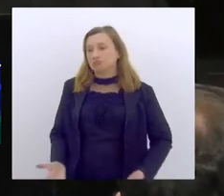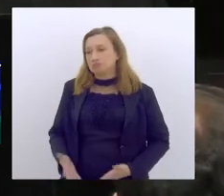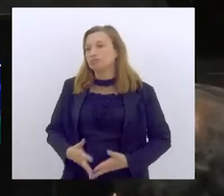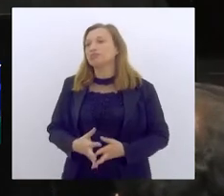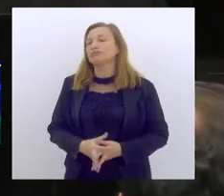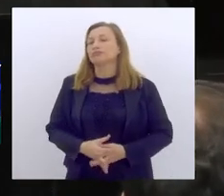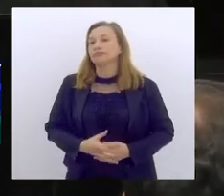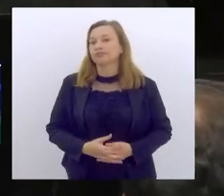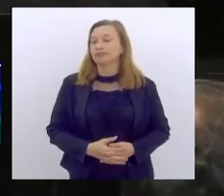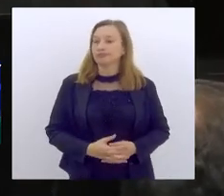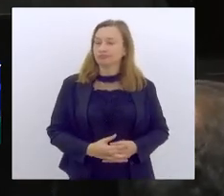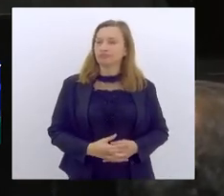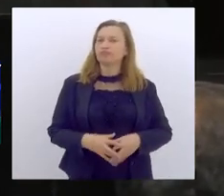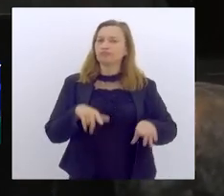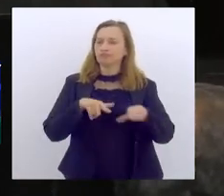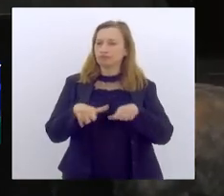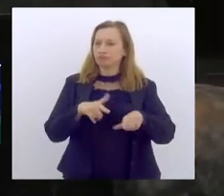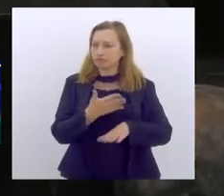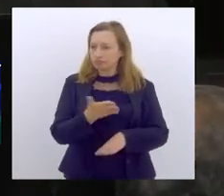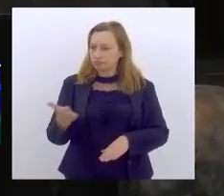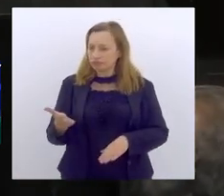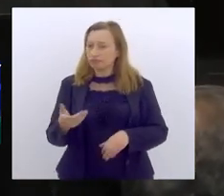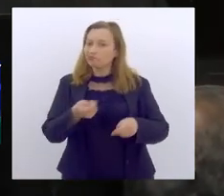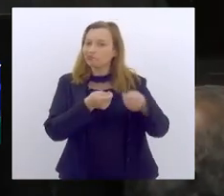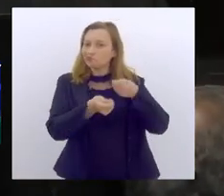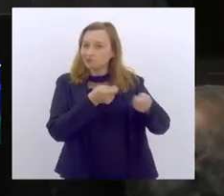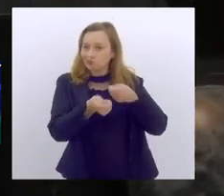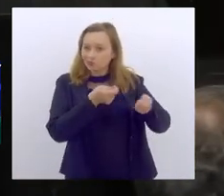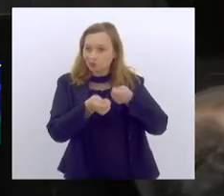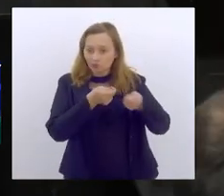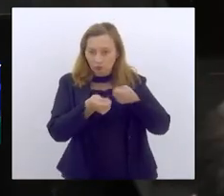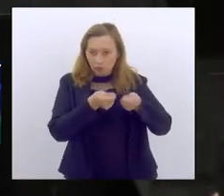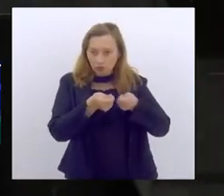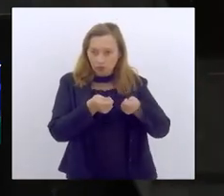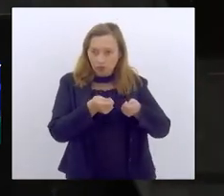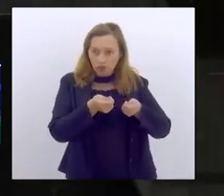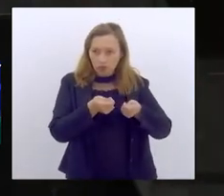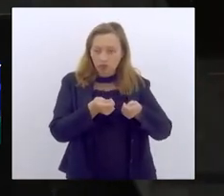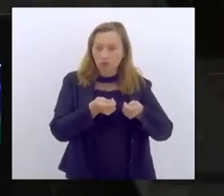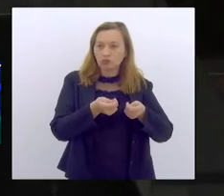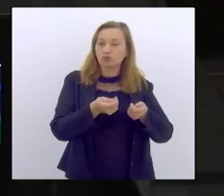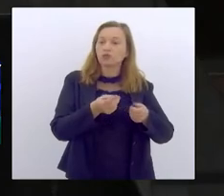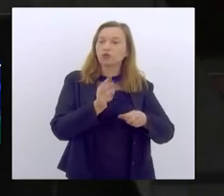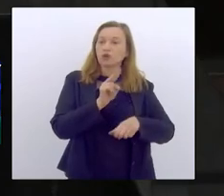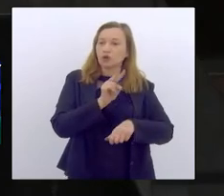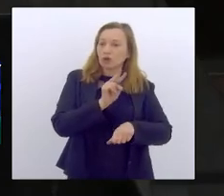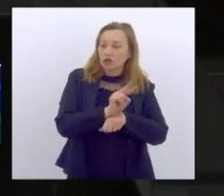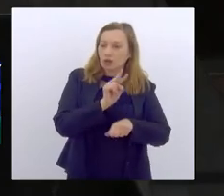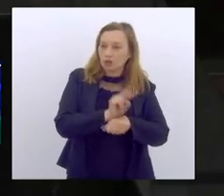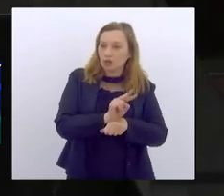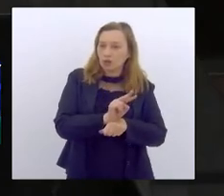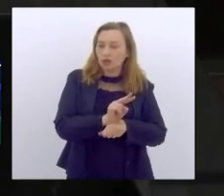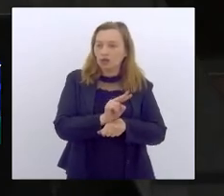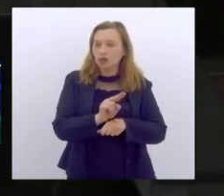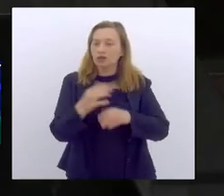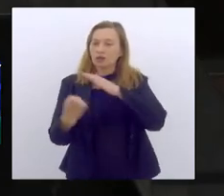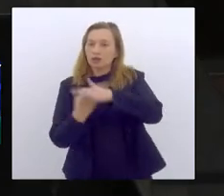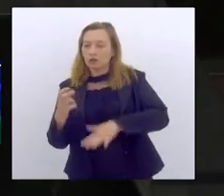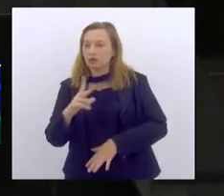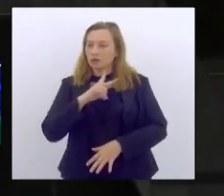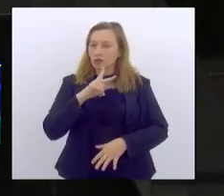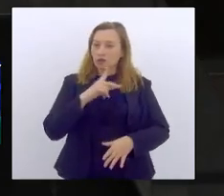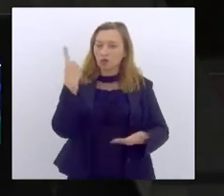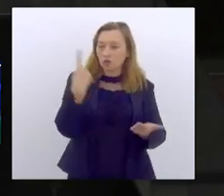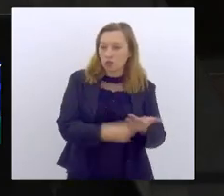consequentemente colocar esse serviços sob o controle sobre a tutela sobre a guarda sobre a gestão de concessionárias privadas que